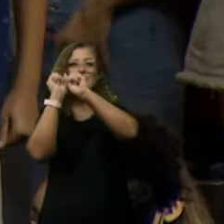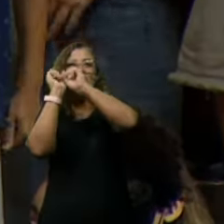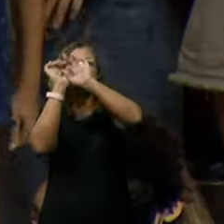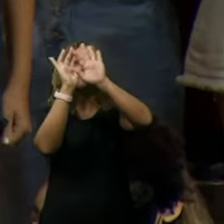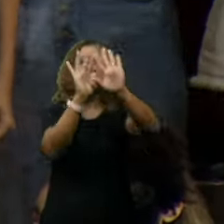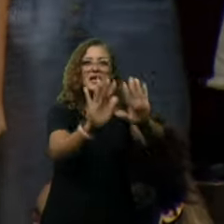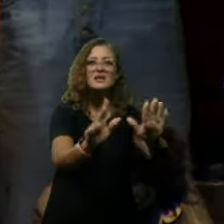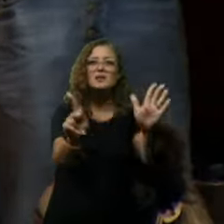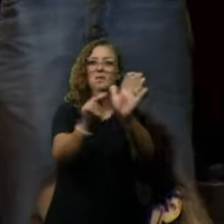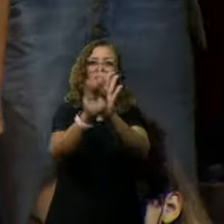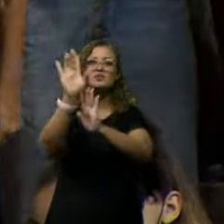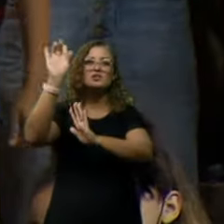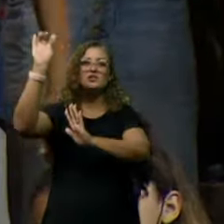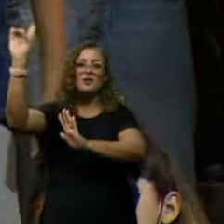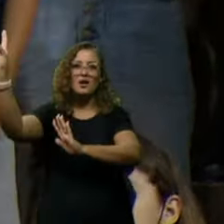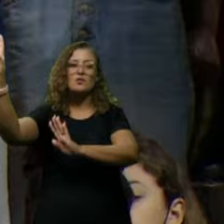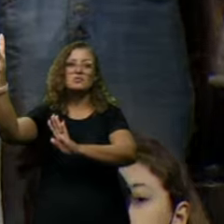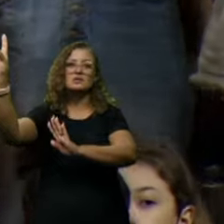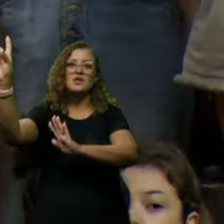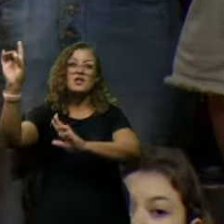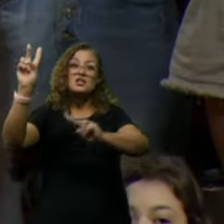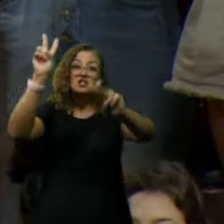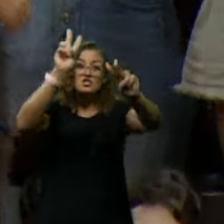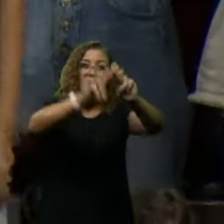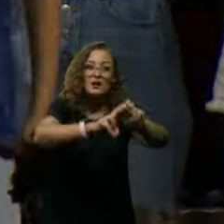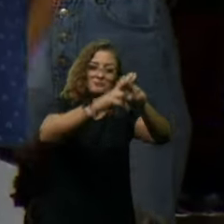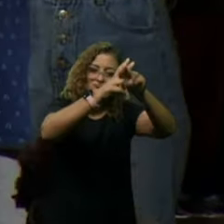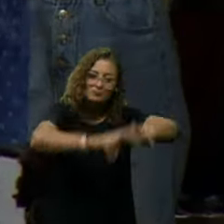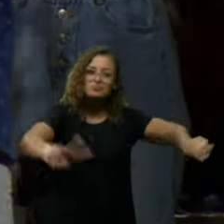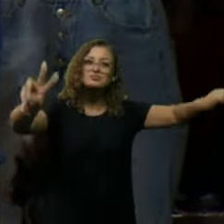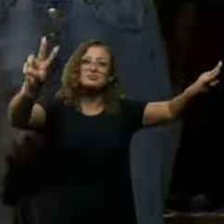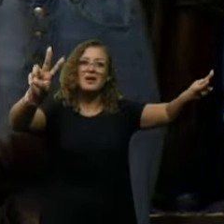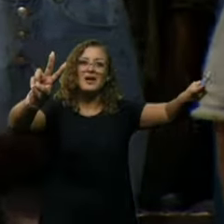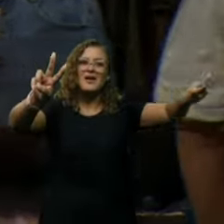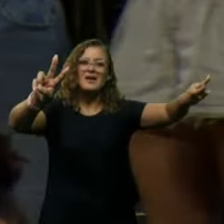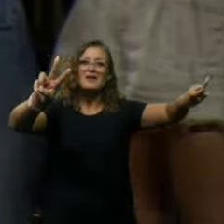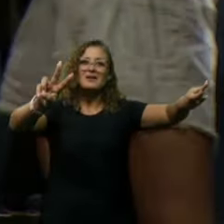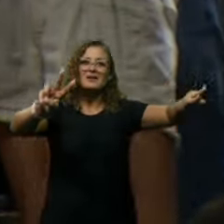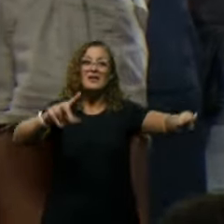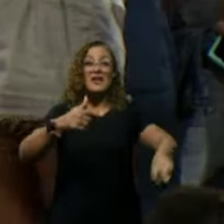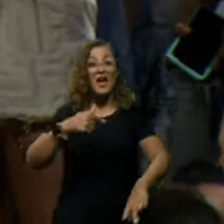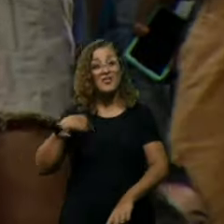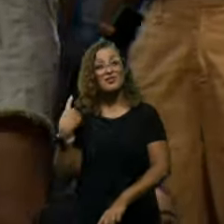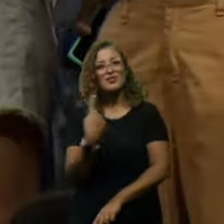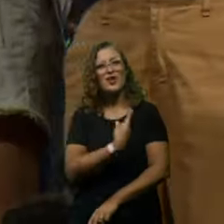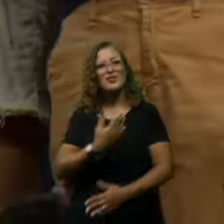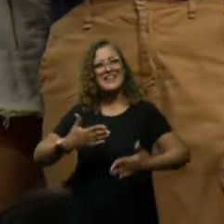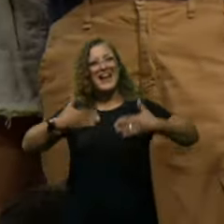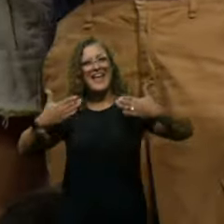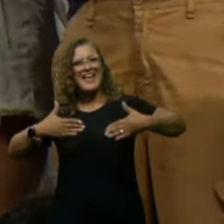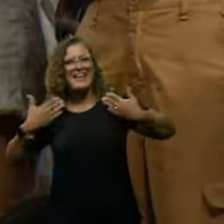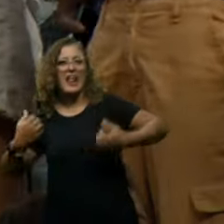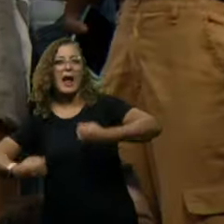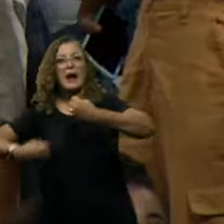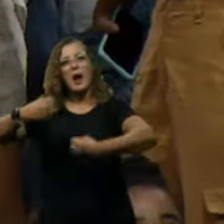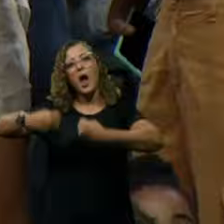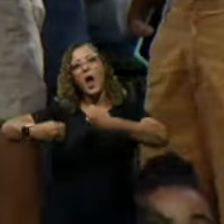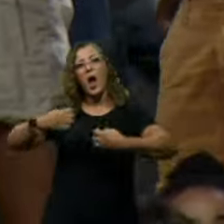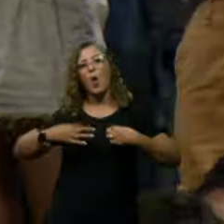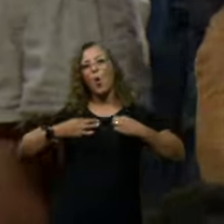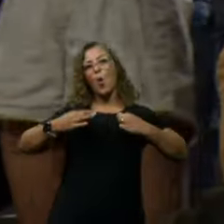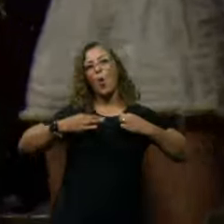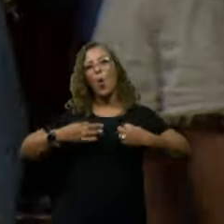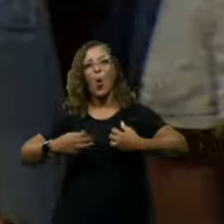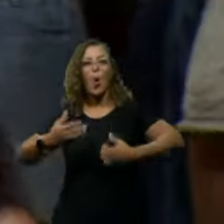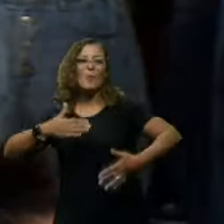que vos tirou da casa da servidão que a nossa alegria não seja o carro que a nossa alegria não seja a grife